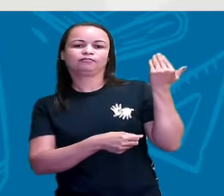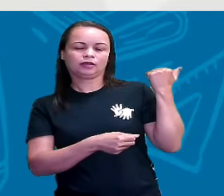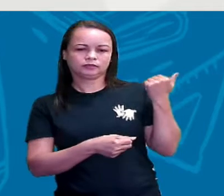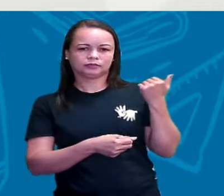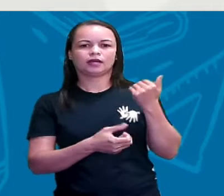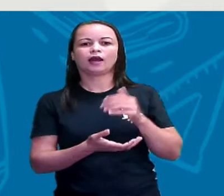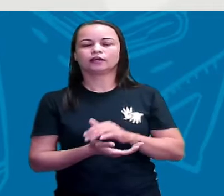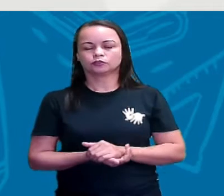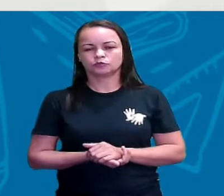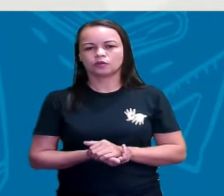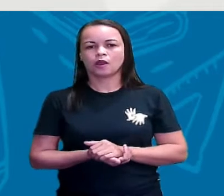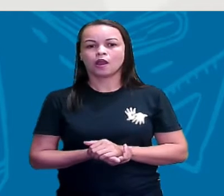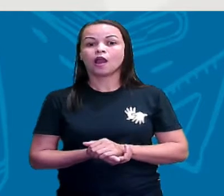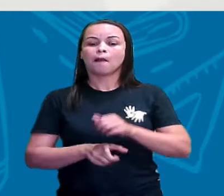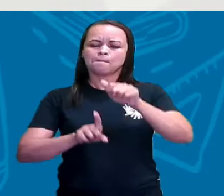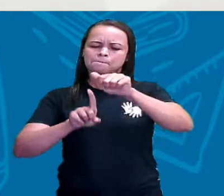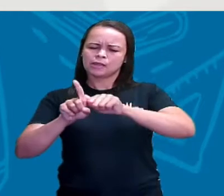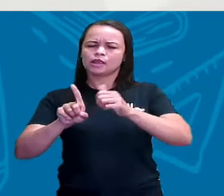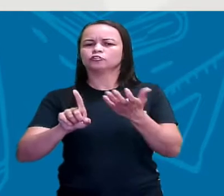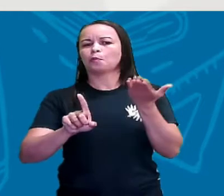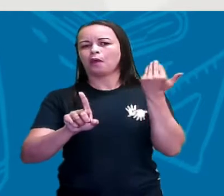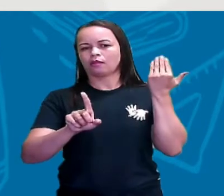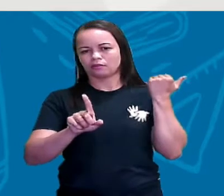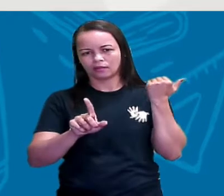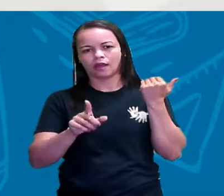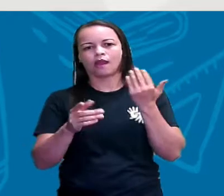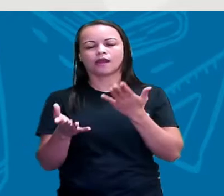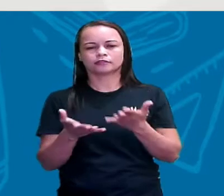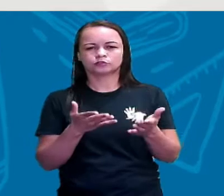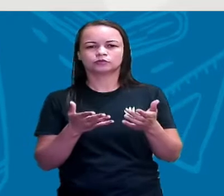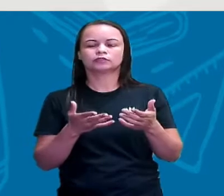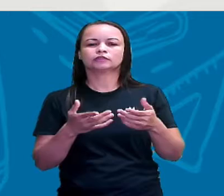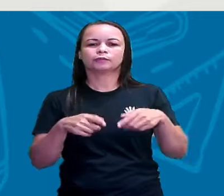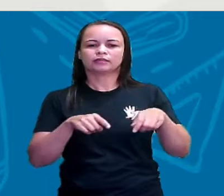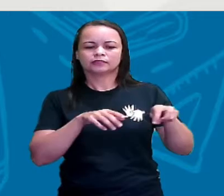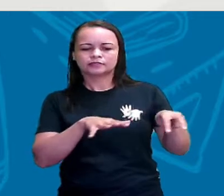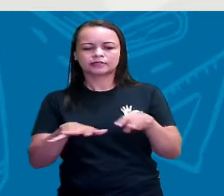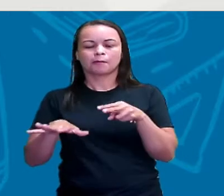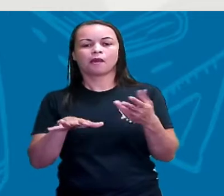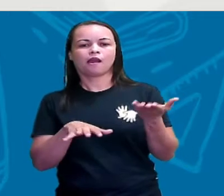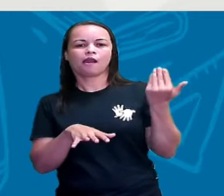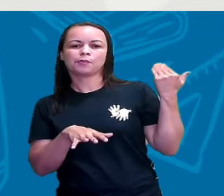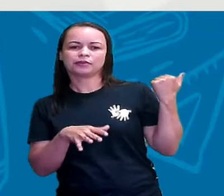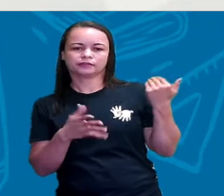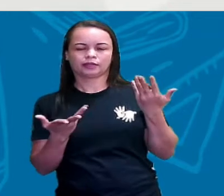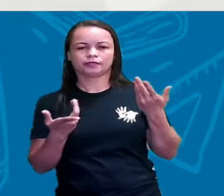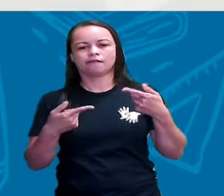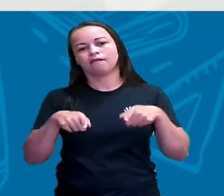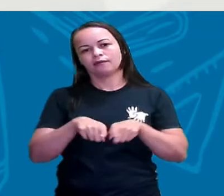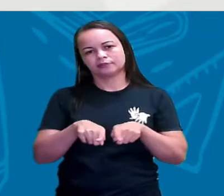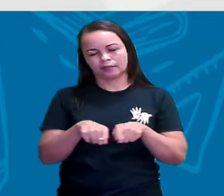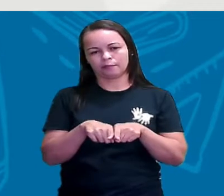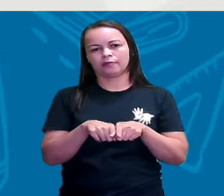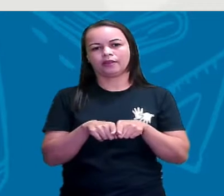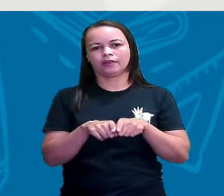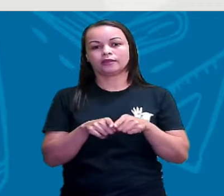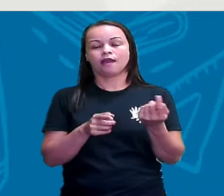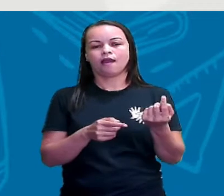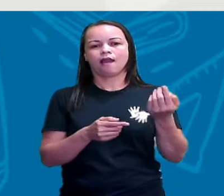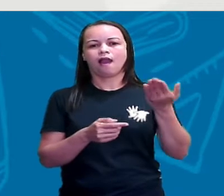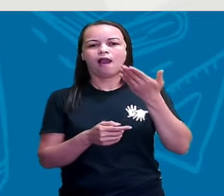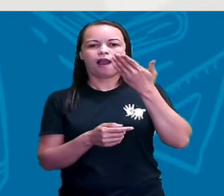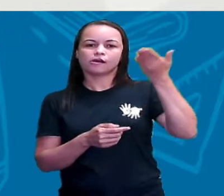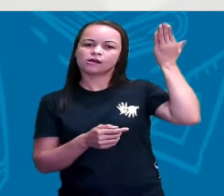mês passado. Temos também last week, semana passada. E também o ago, que é atrás.